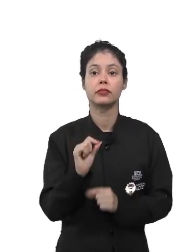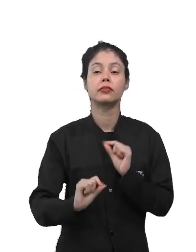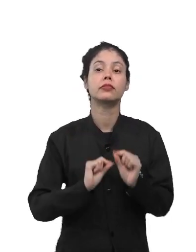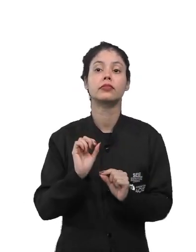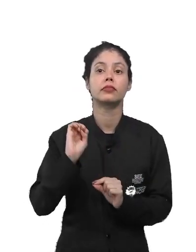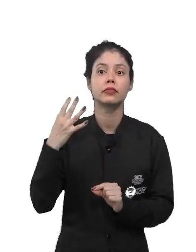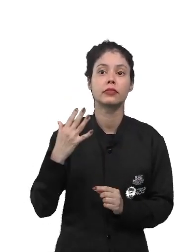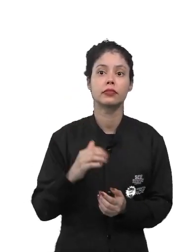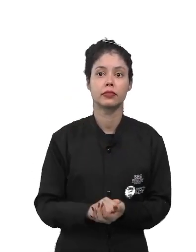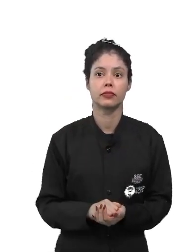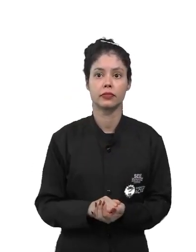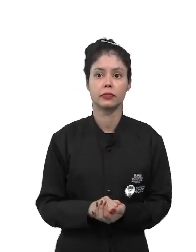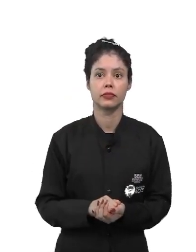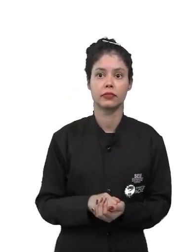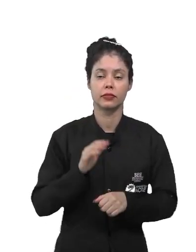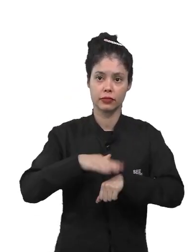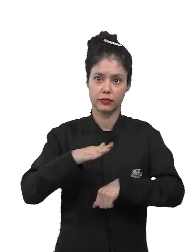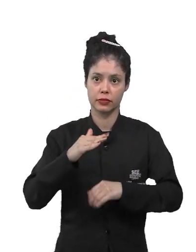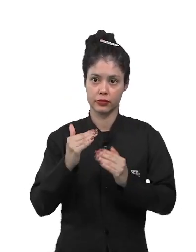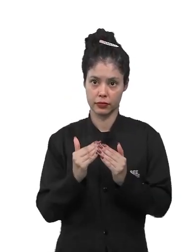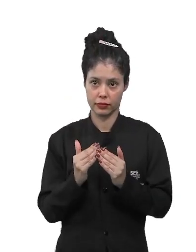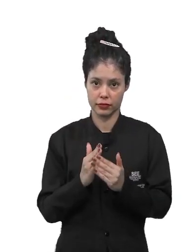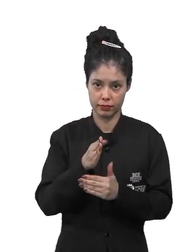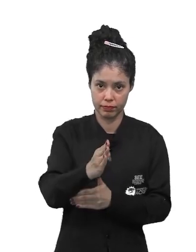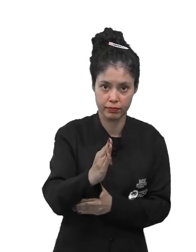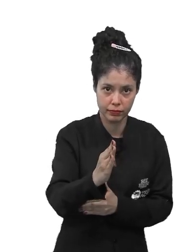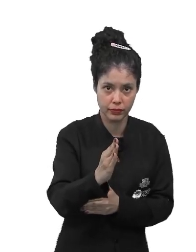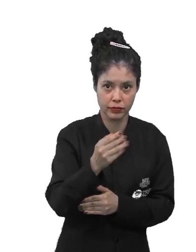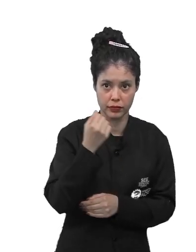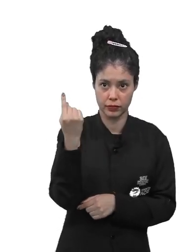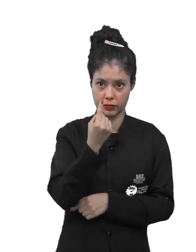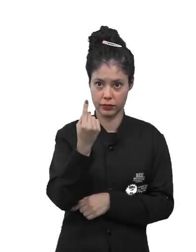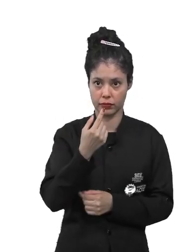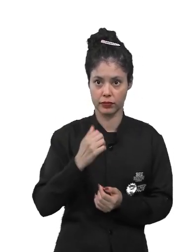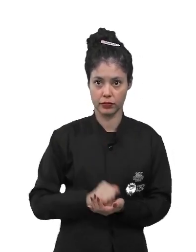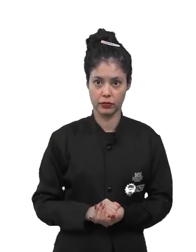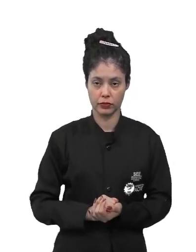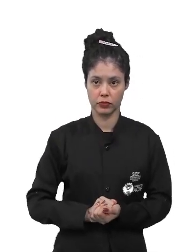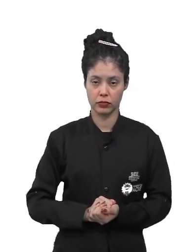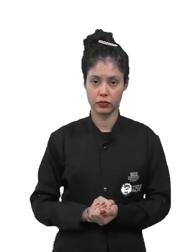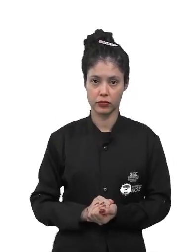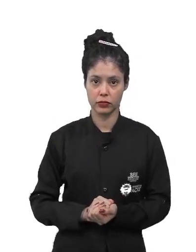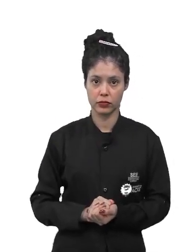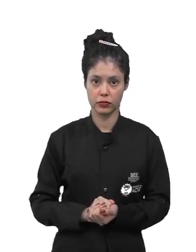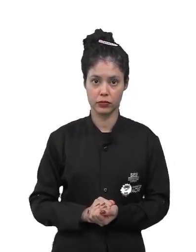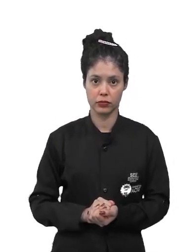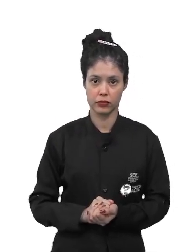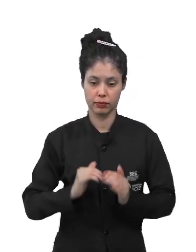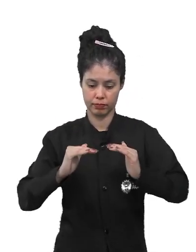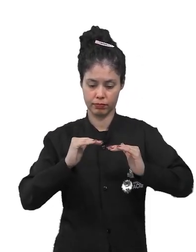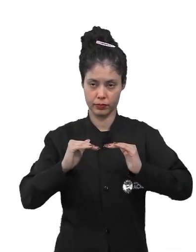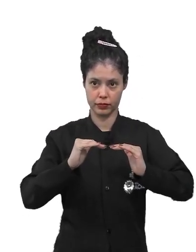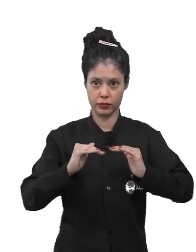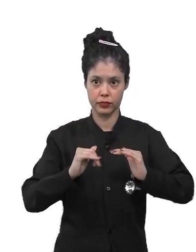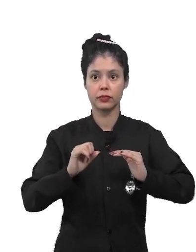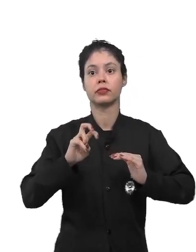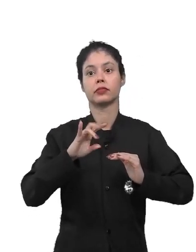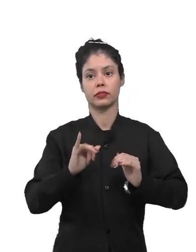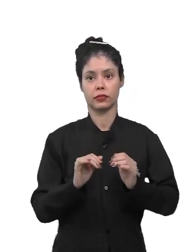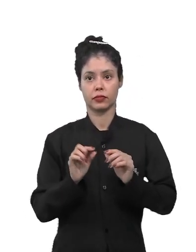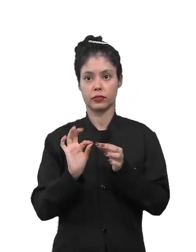pneu? Ele iria muito mais em direção a 1, né? Ele iria então, não iria se equilibrar, de certa forma ele estaria